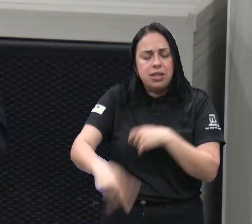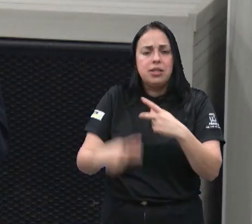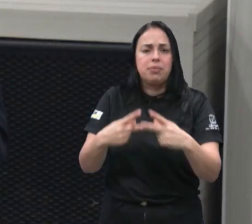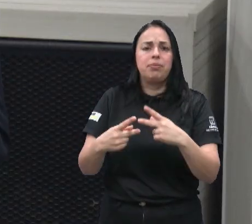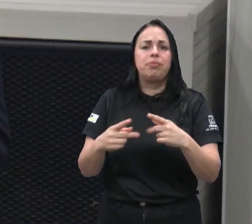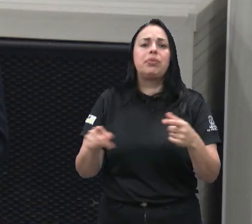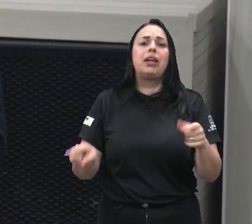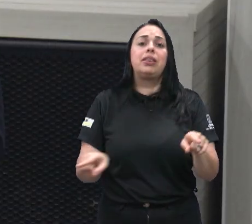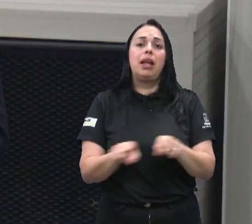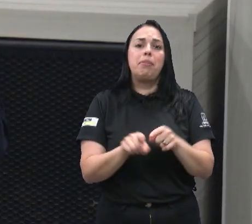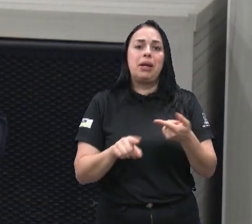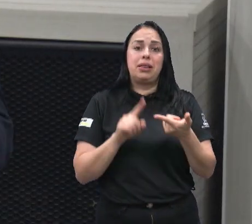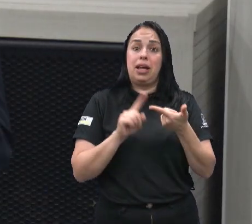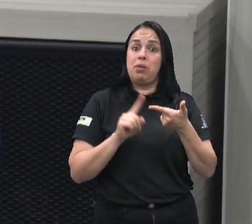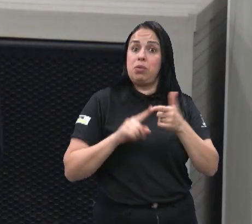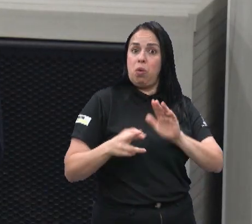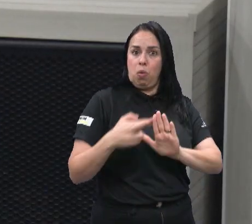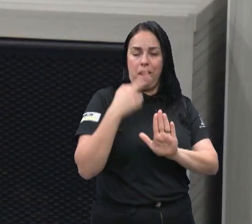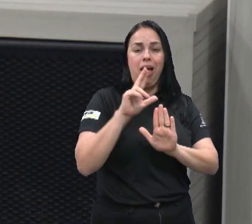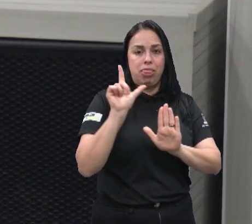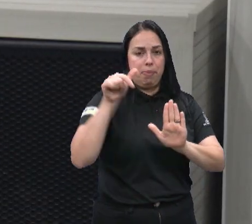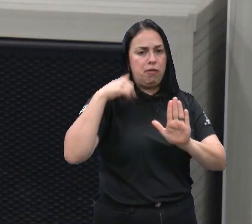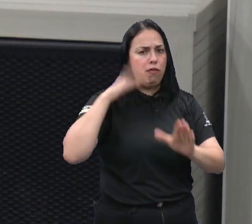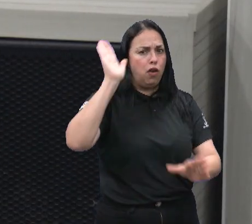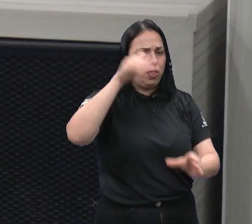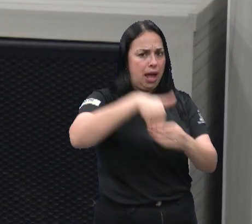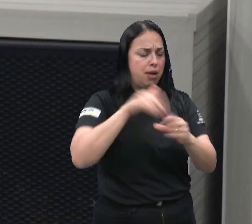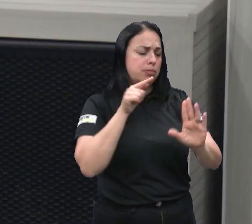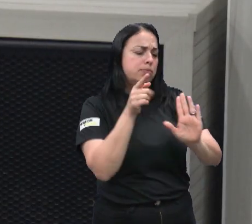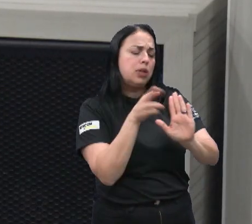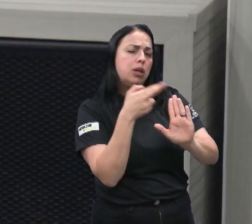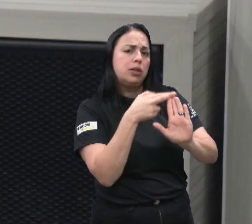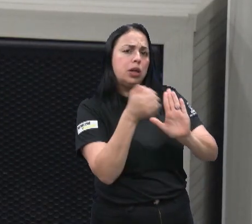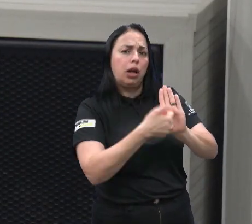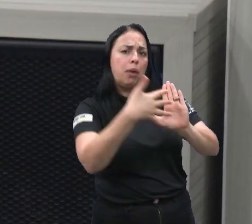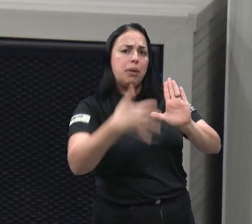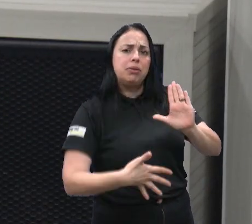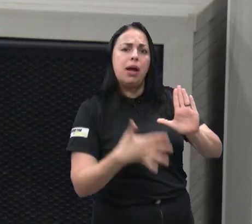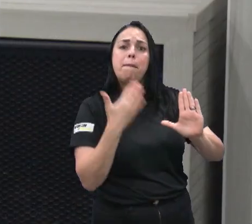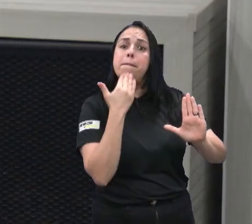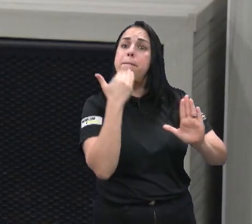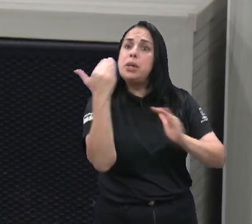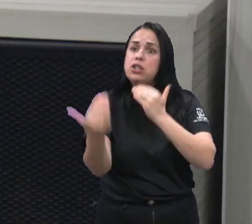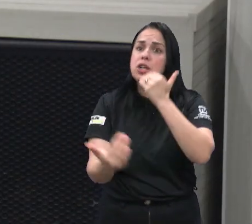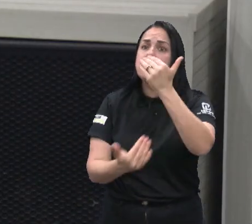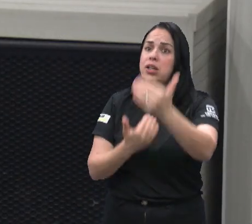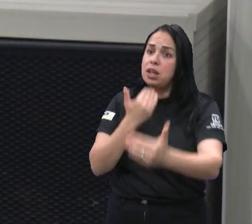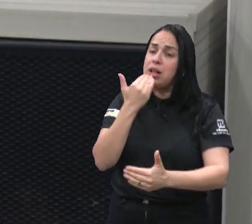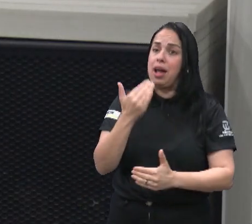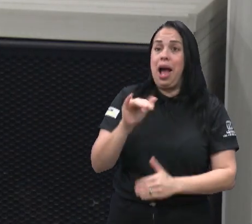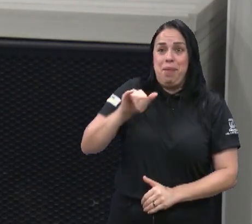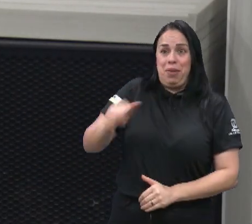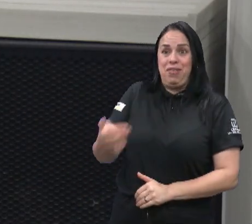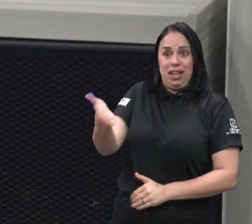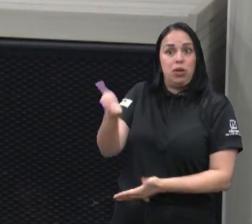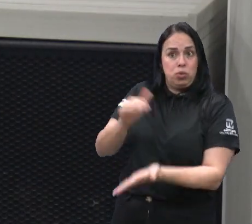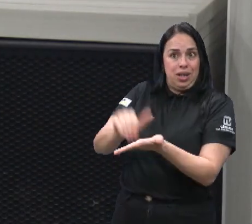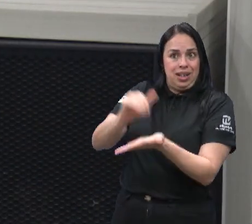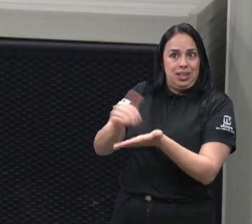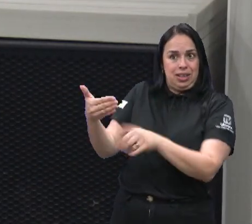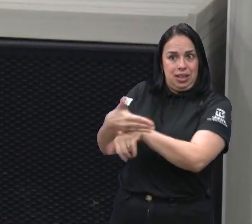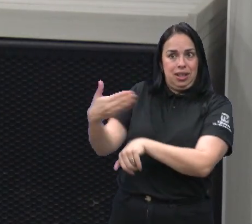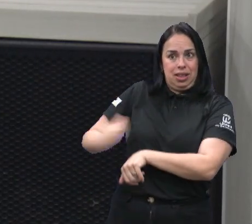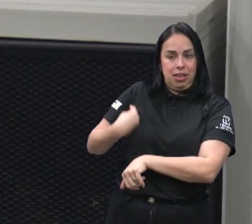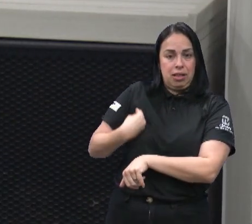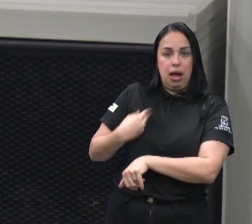um requerimento aqui, que vai votar daqui a pouco, solicitando informações, aproveitar que o secretário está aqui, o meu gabinete está